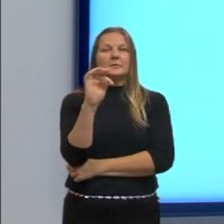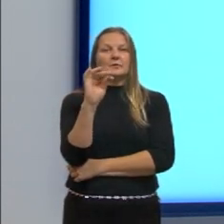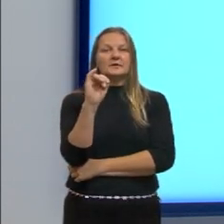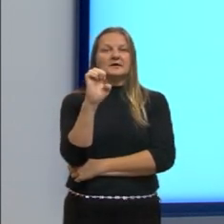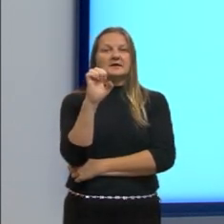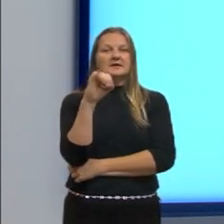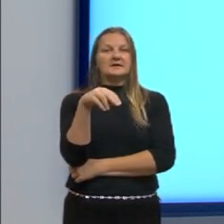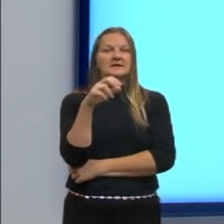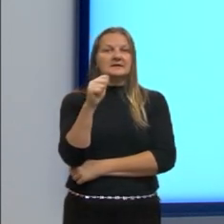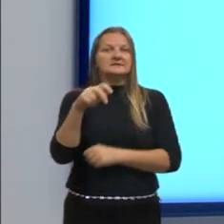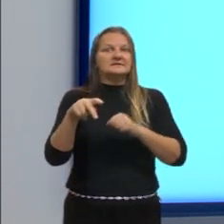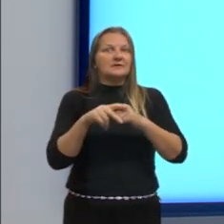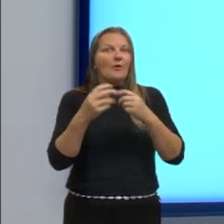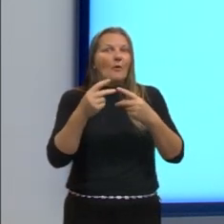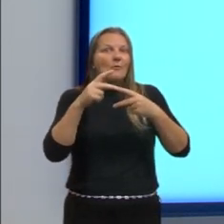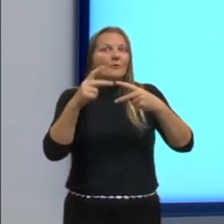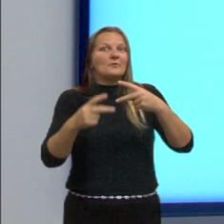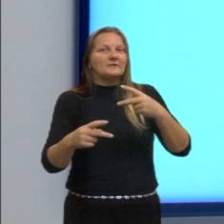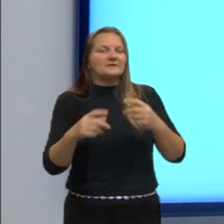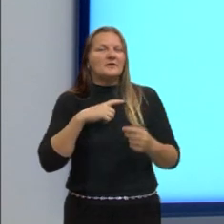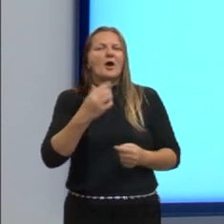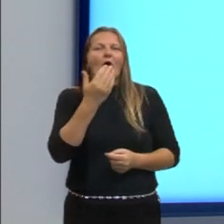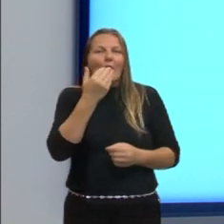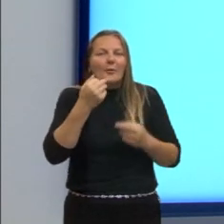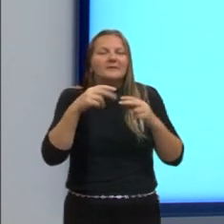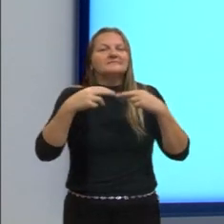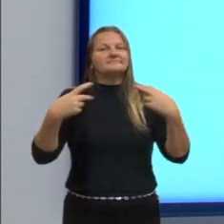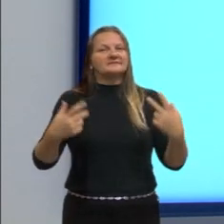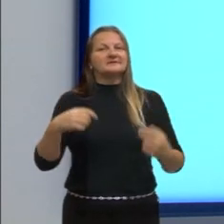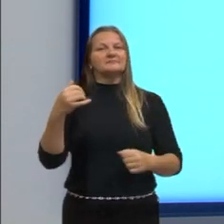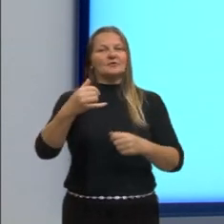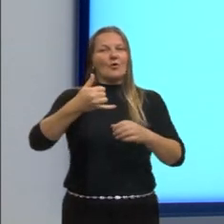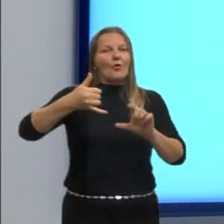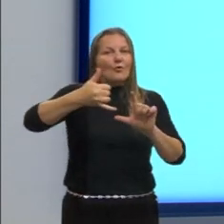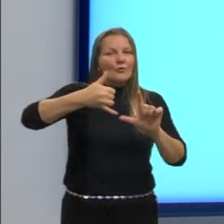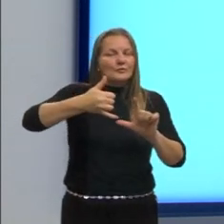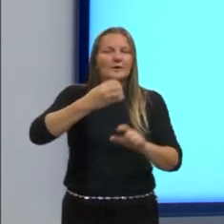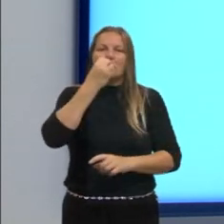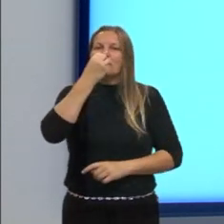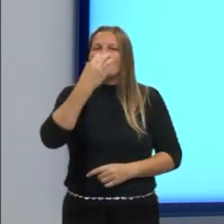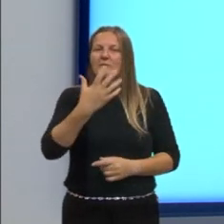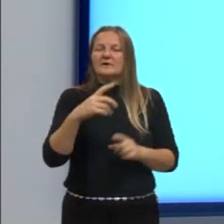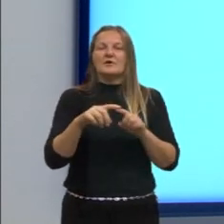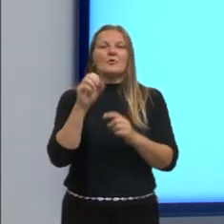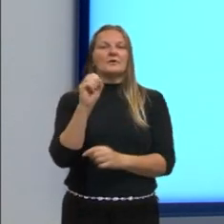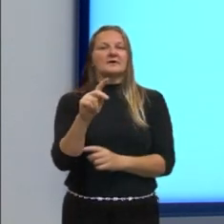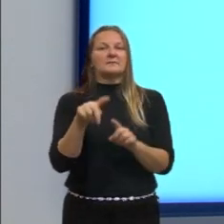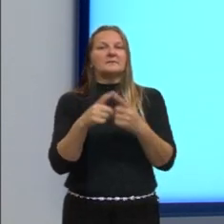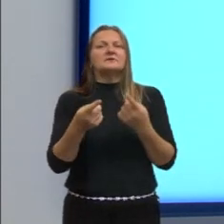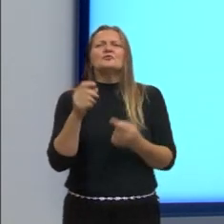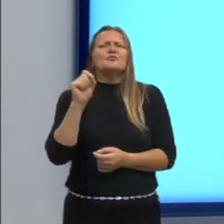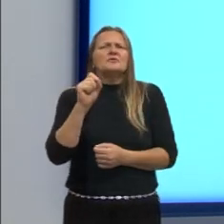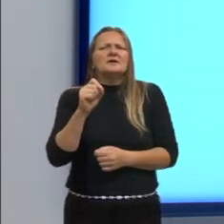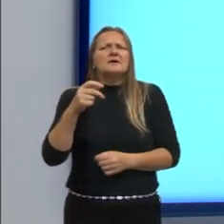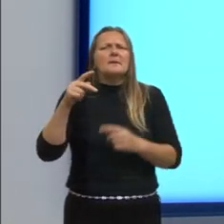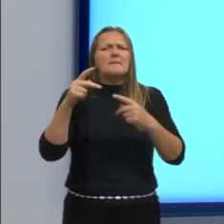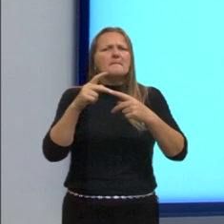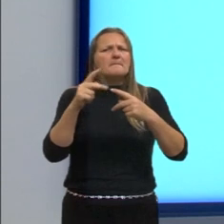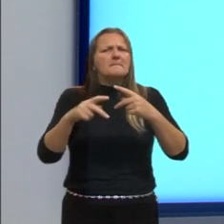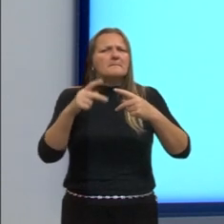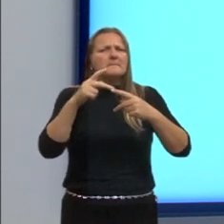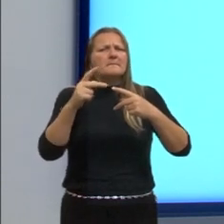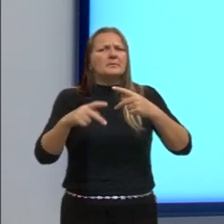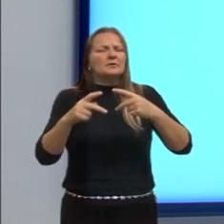carboidrato precisa consumir proteína precisa consumir as gorduras boas Ok o que que são as proteínas dentro